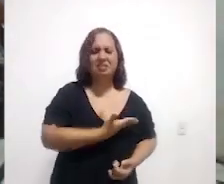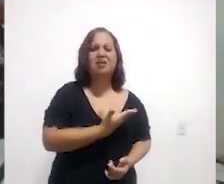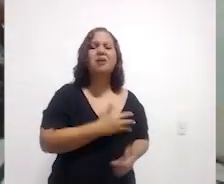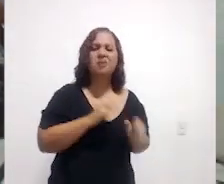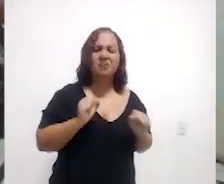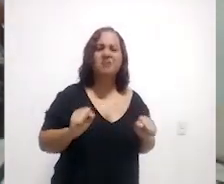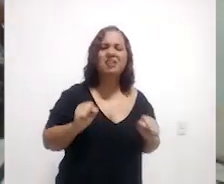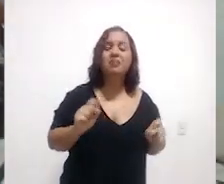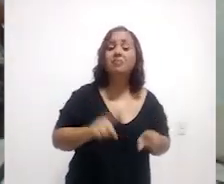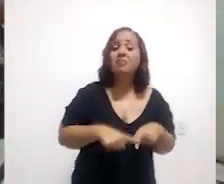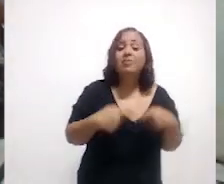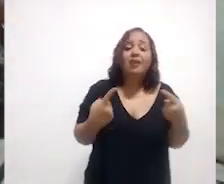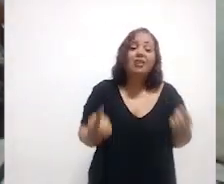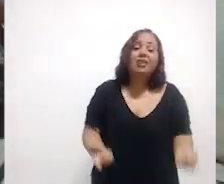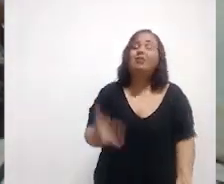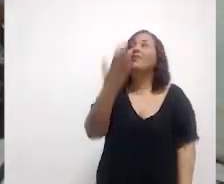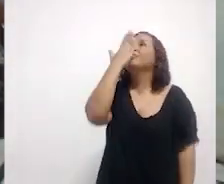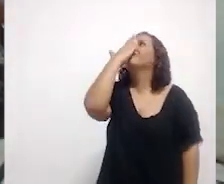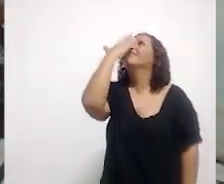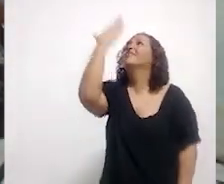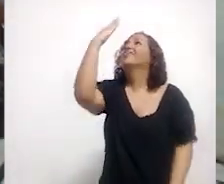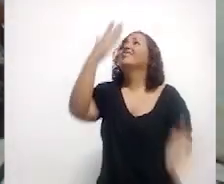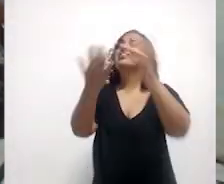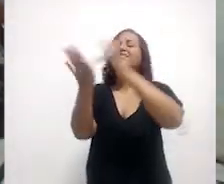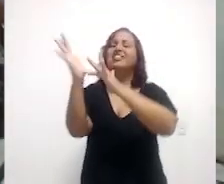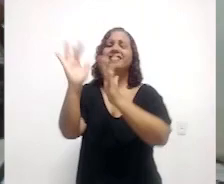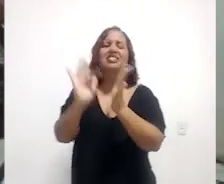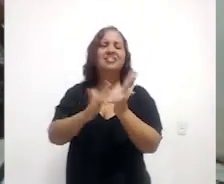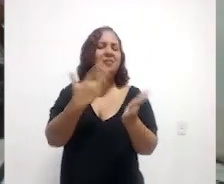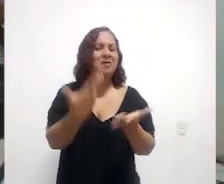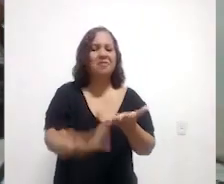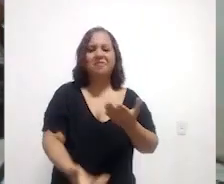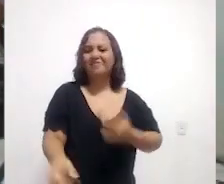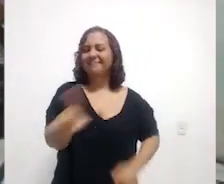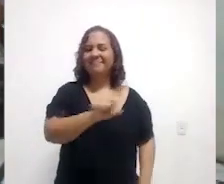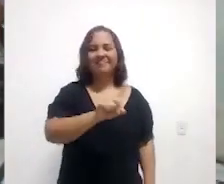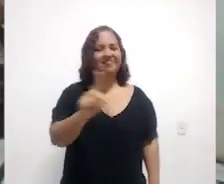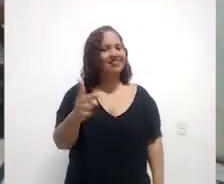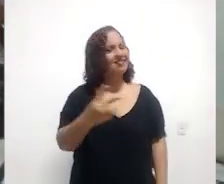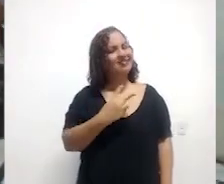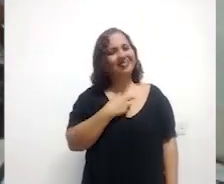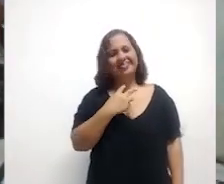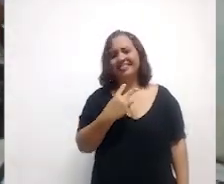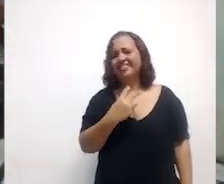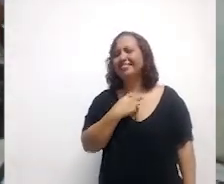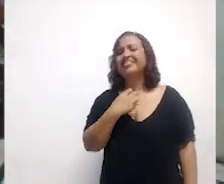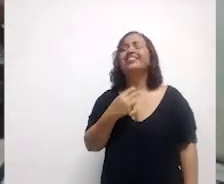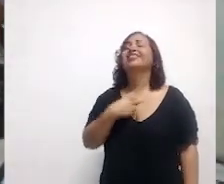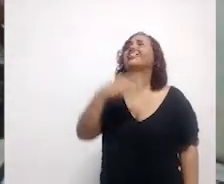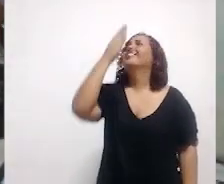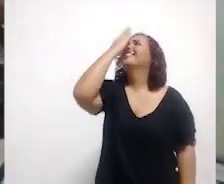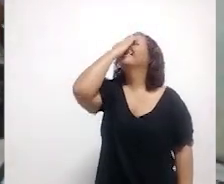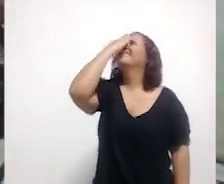perder tua presença, tua presença, tua presença.